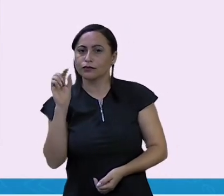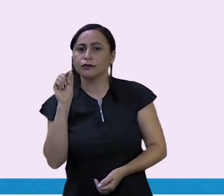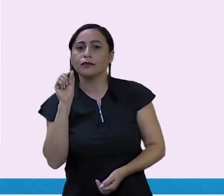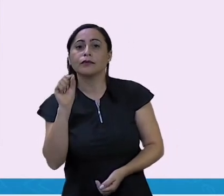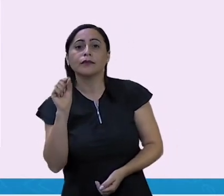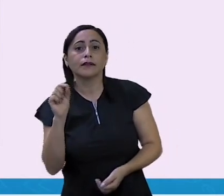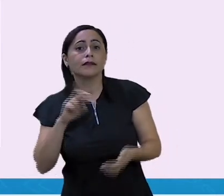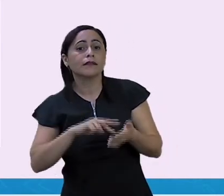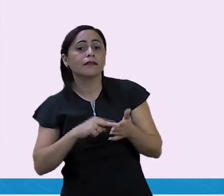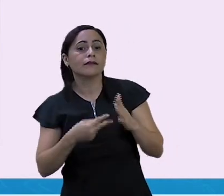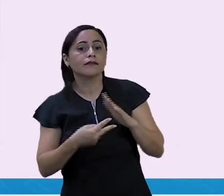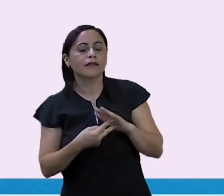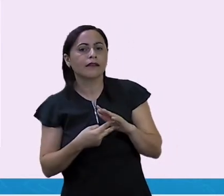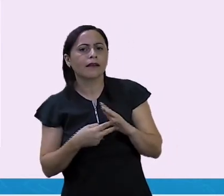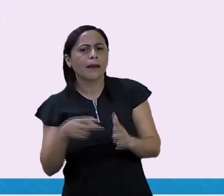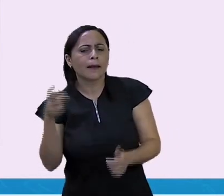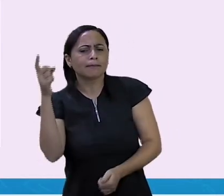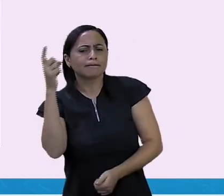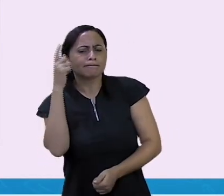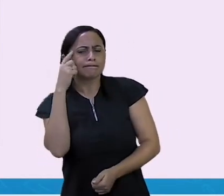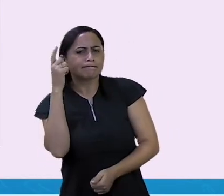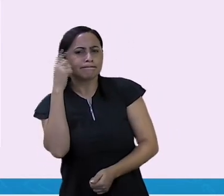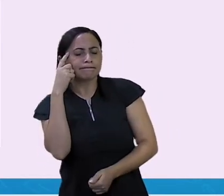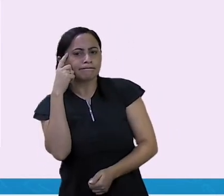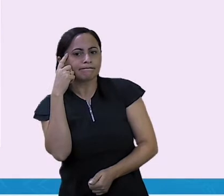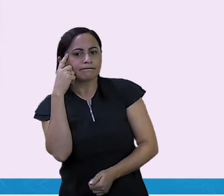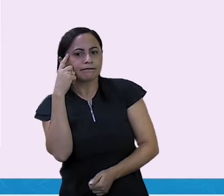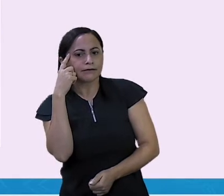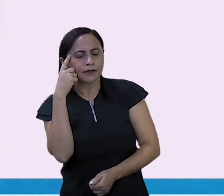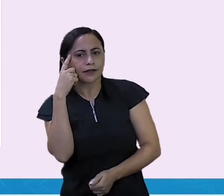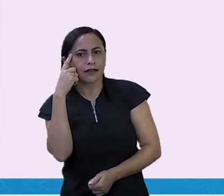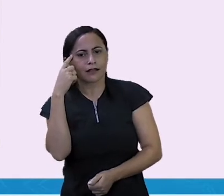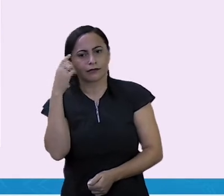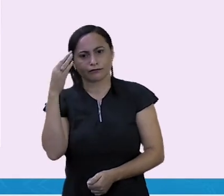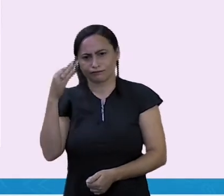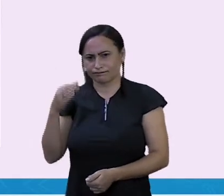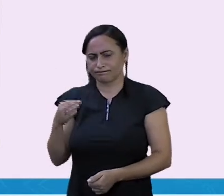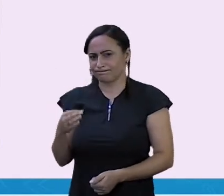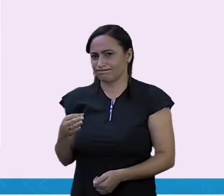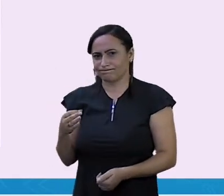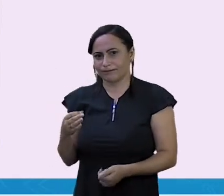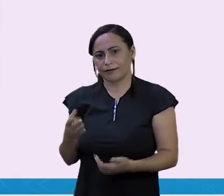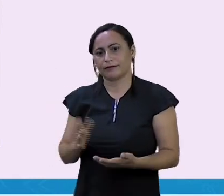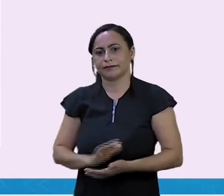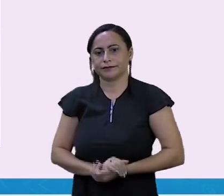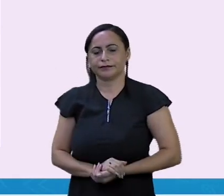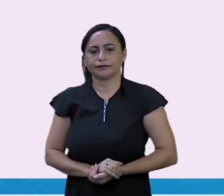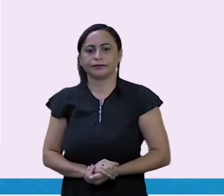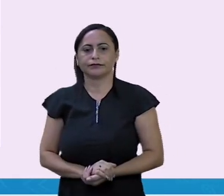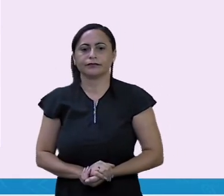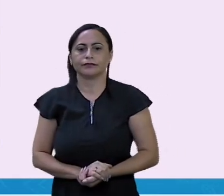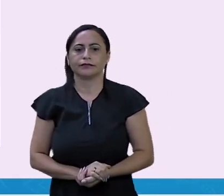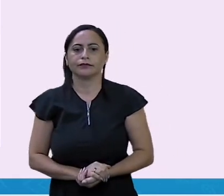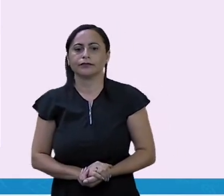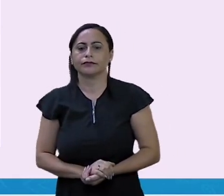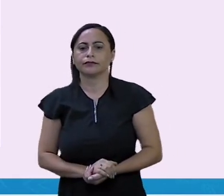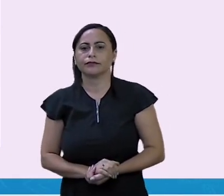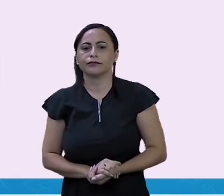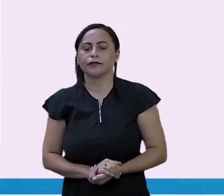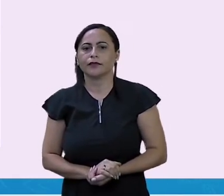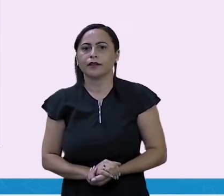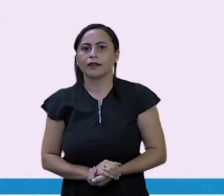sensato, prudente, agia sem senso. Tá bom? Gente,